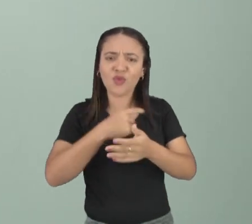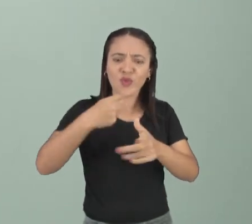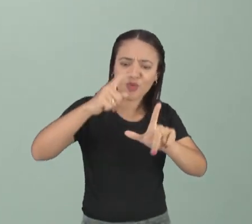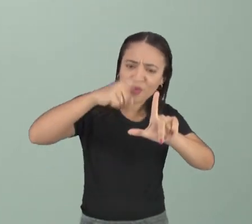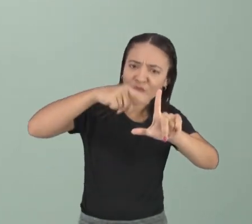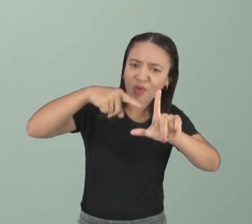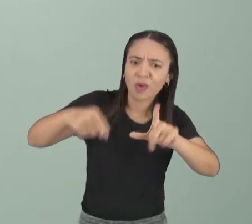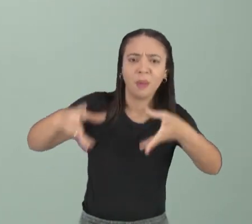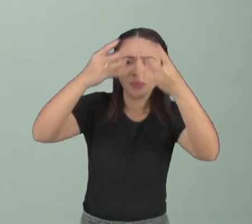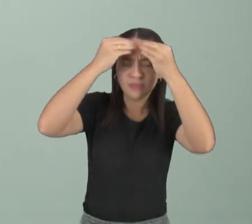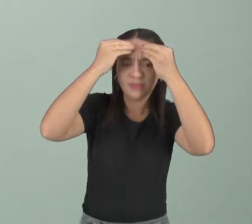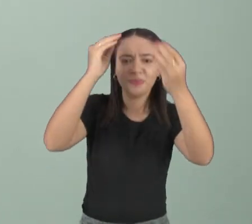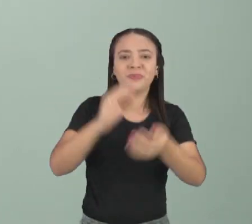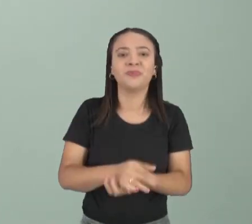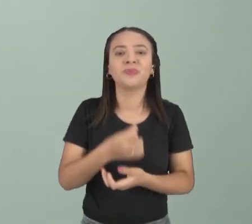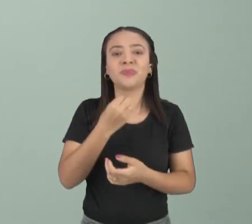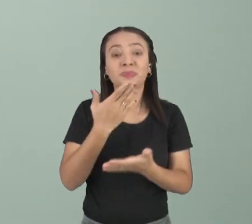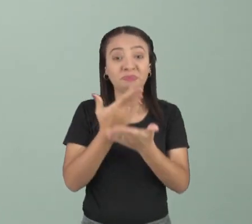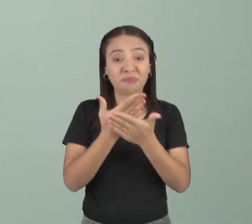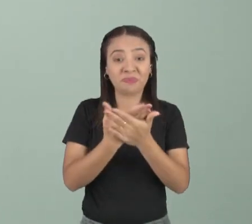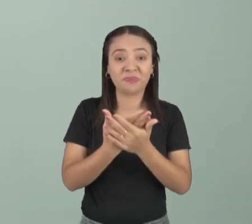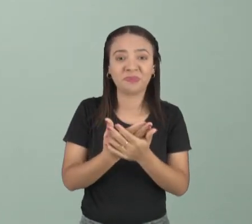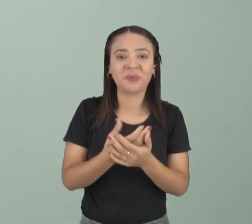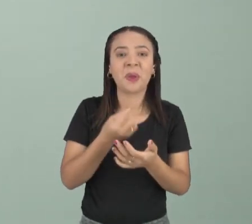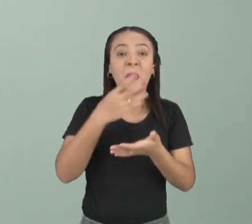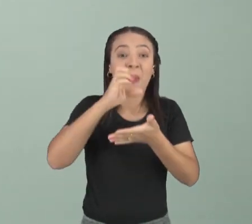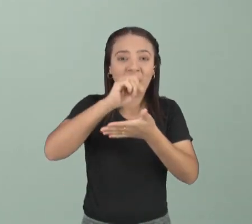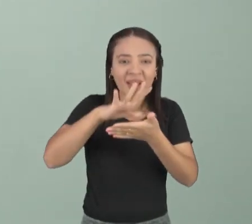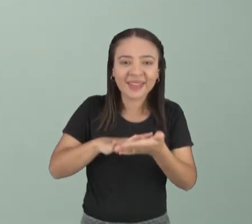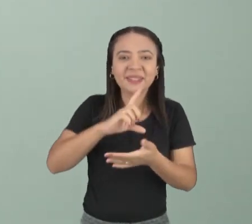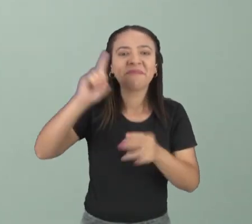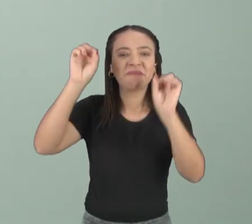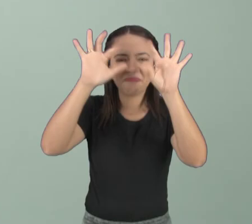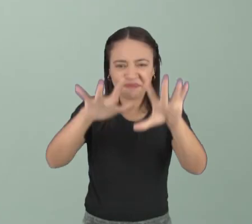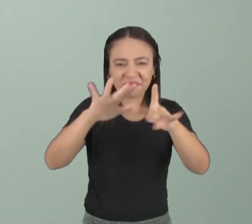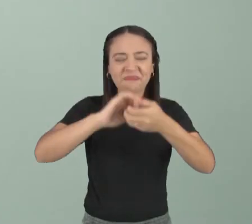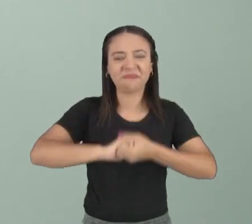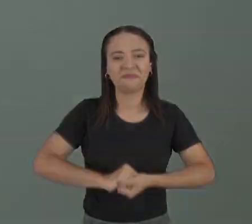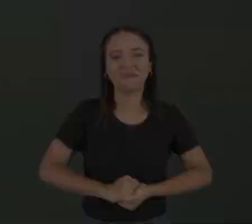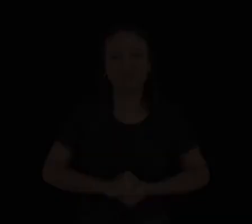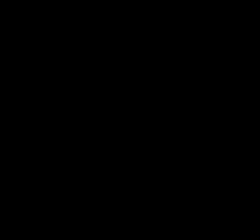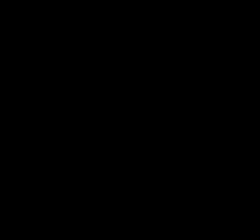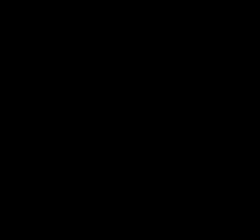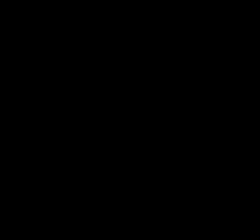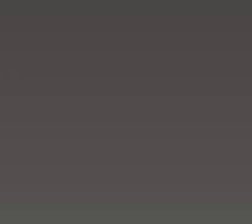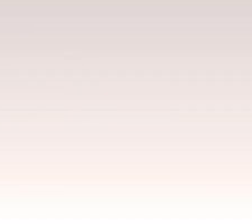para você fixar bem o conteúdo. Bons estudos, bons exercícios e fiquem com Deus.